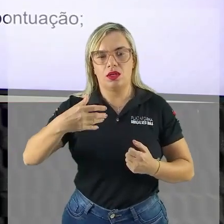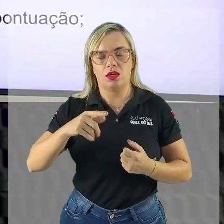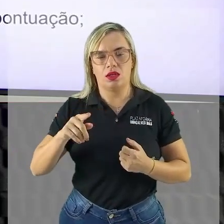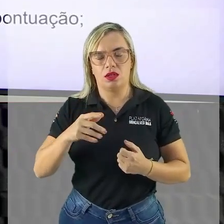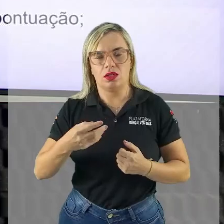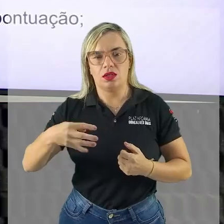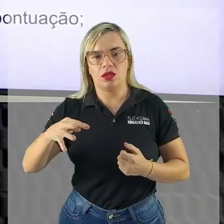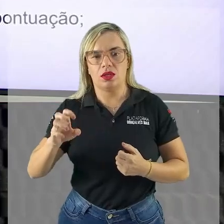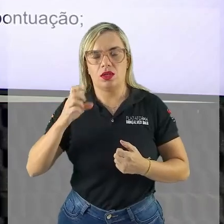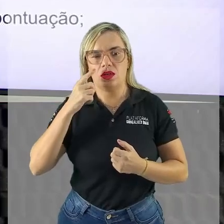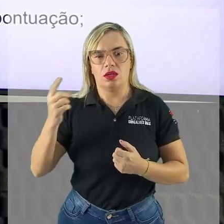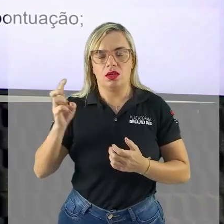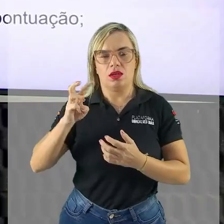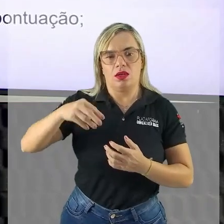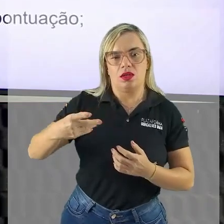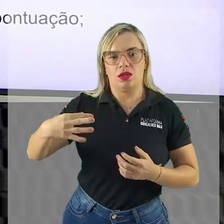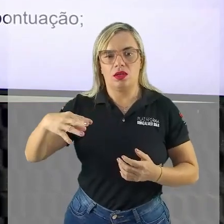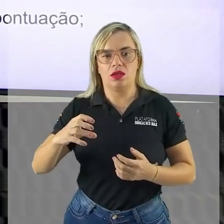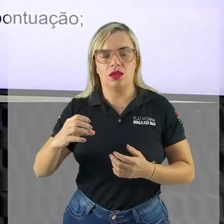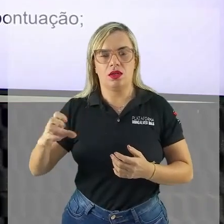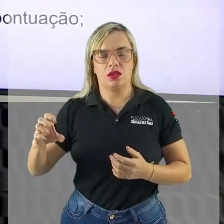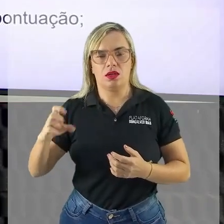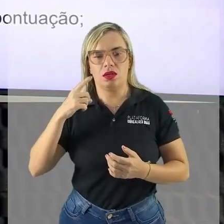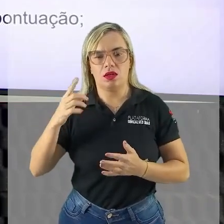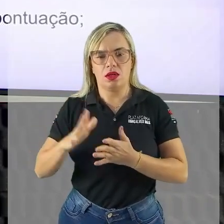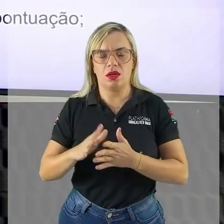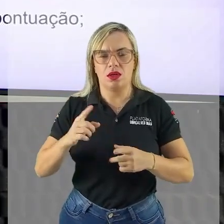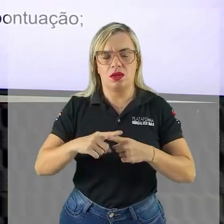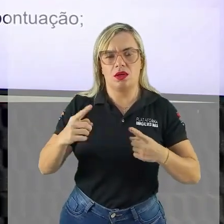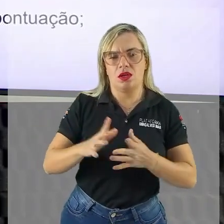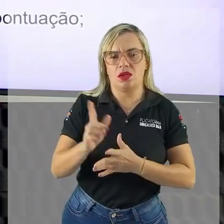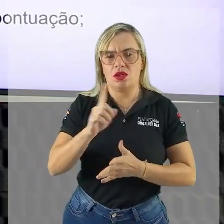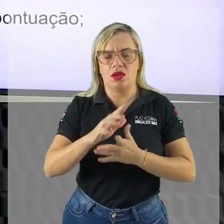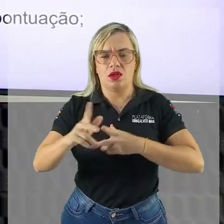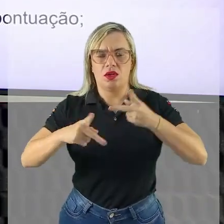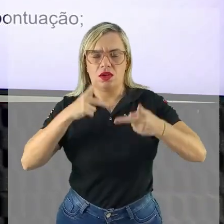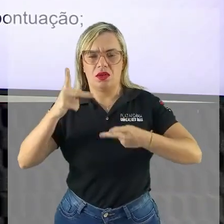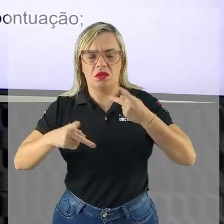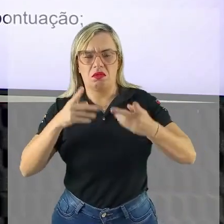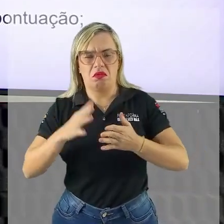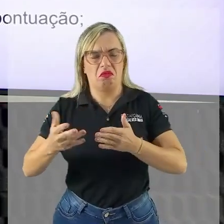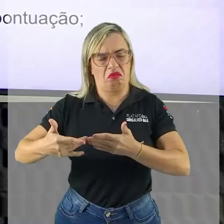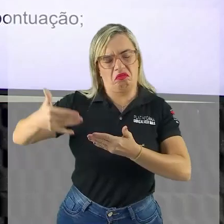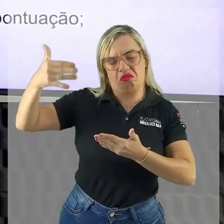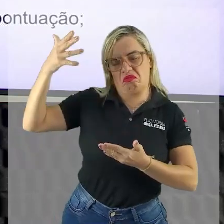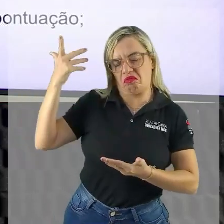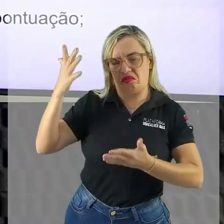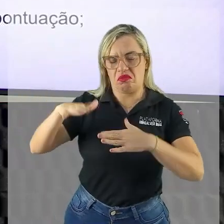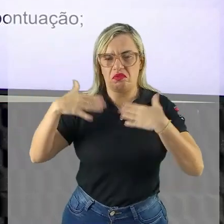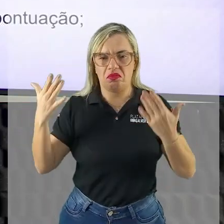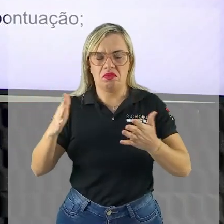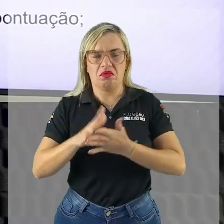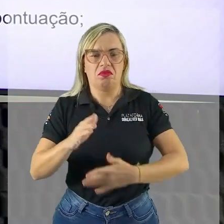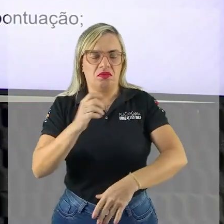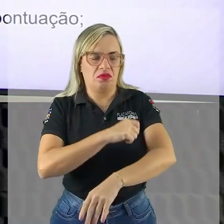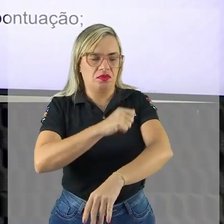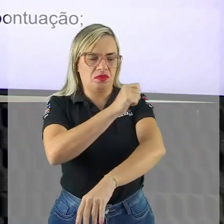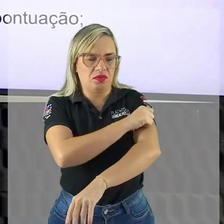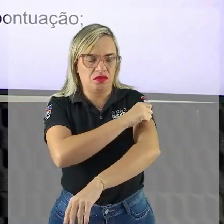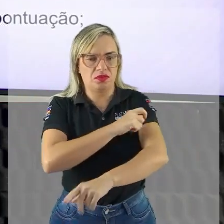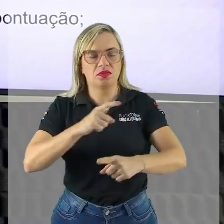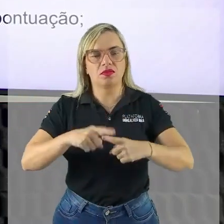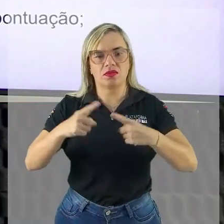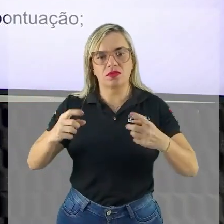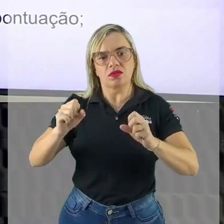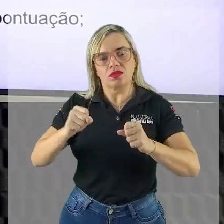Aí você usa uma mesóclise, né? Ah, mas eu não falo assim, isso é muito antiquado, isso é muito velho, diriam os meus alunos. Mas você